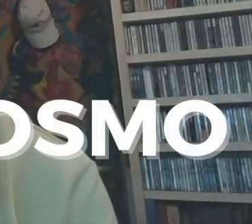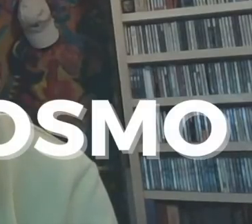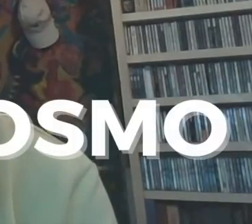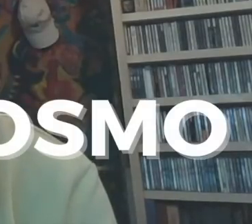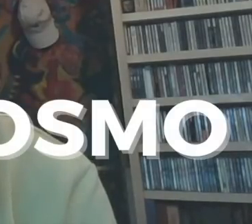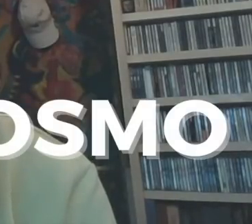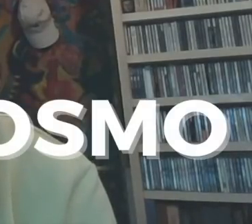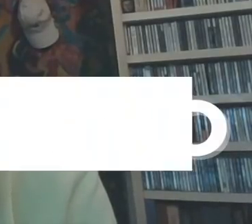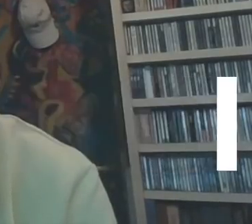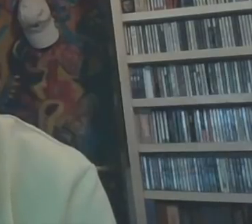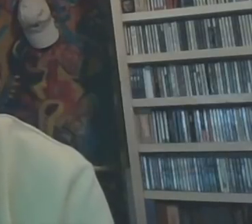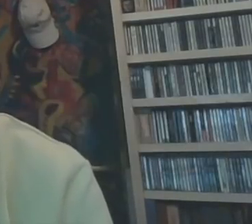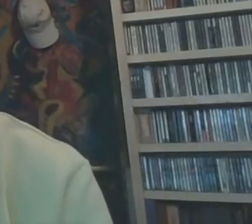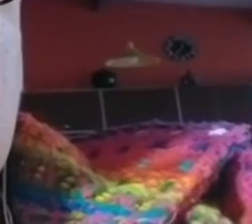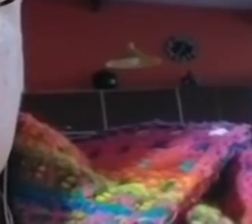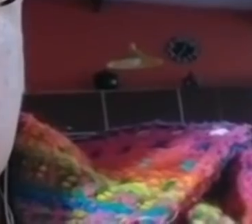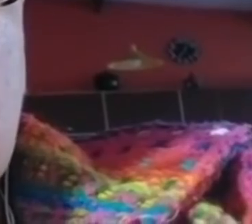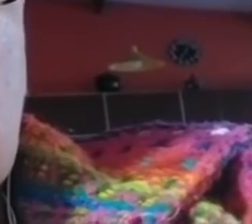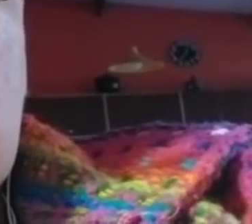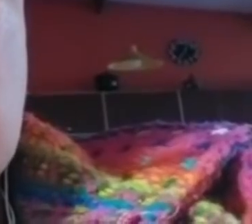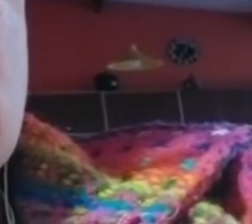Cosmo.